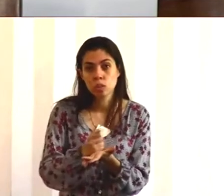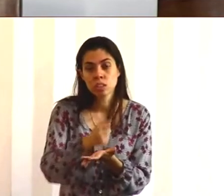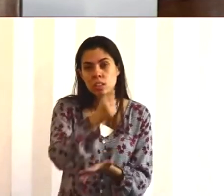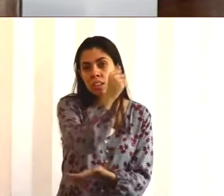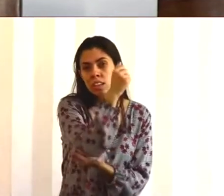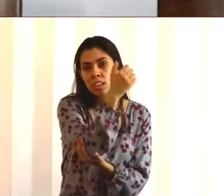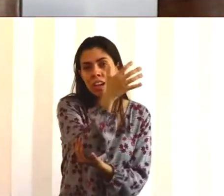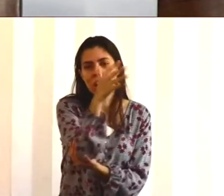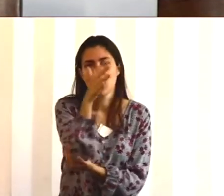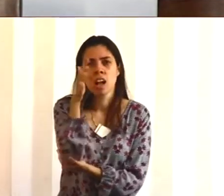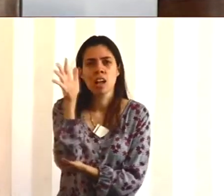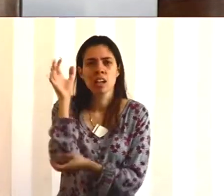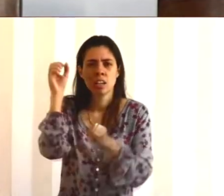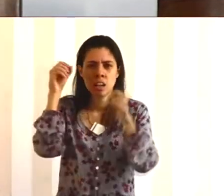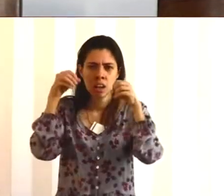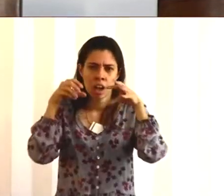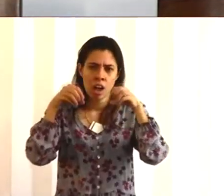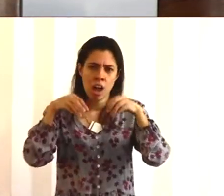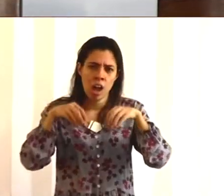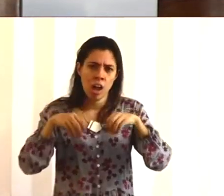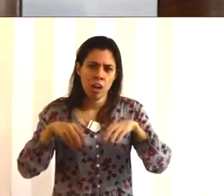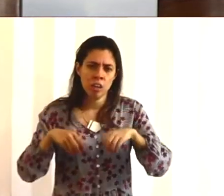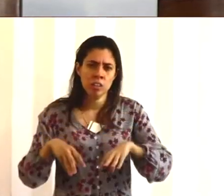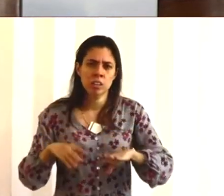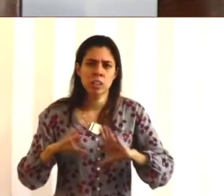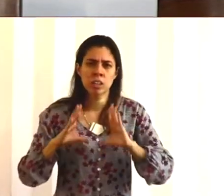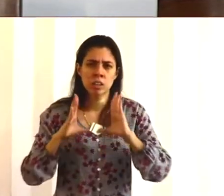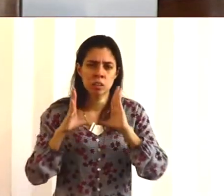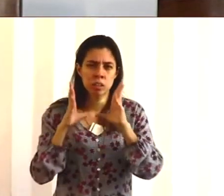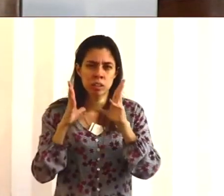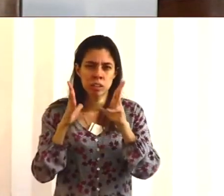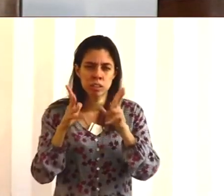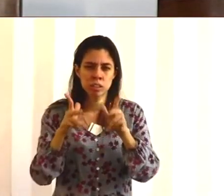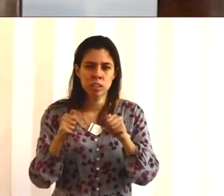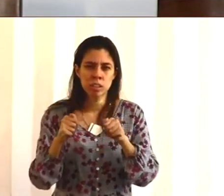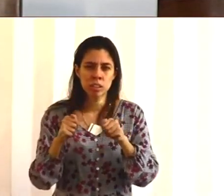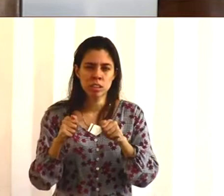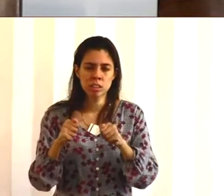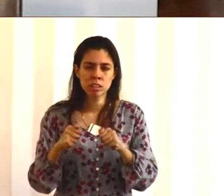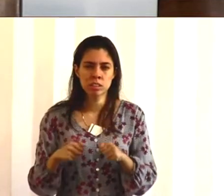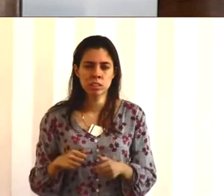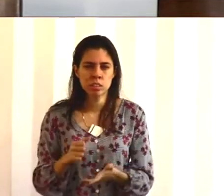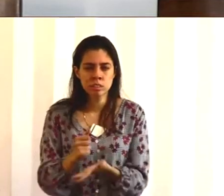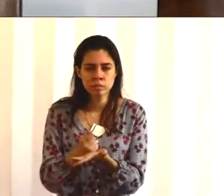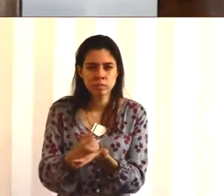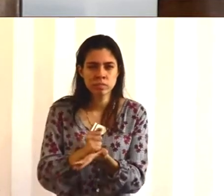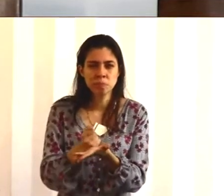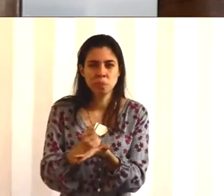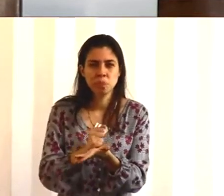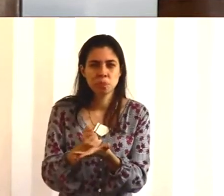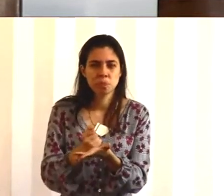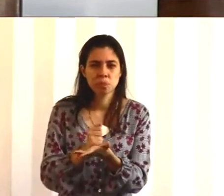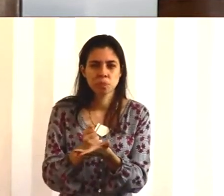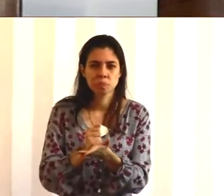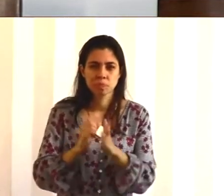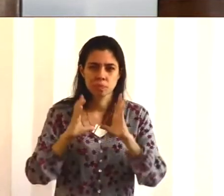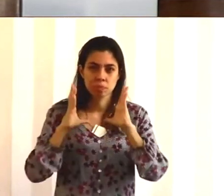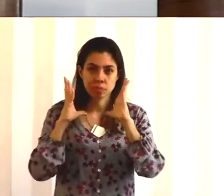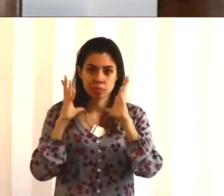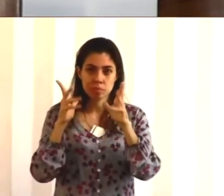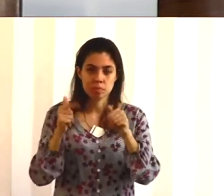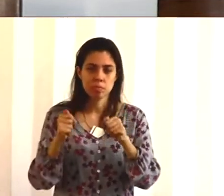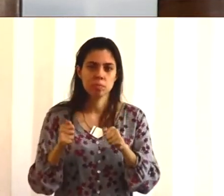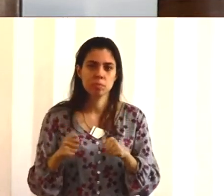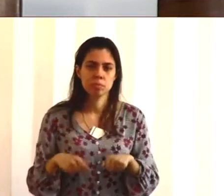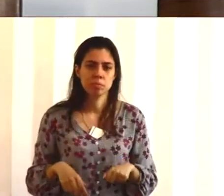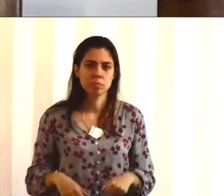controla a tempestade, controla as dificuldades. É a Ele que eu preciso